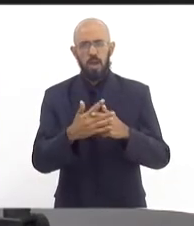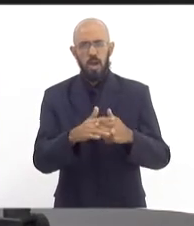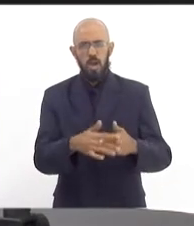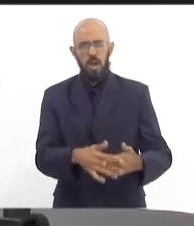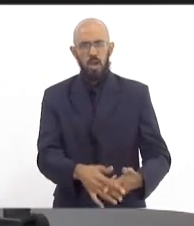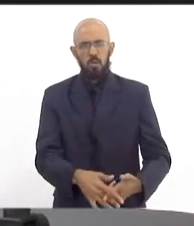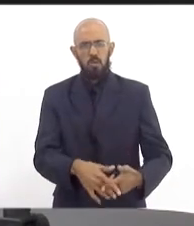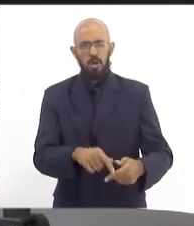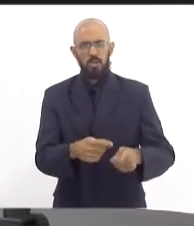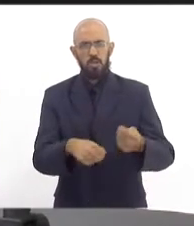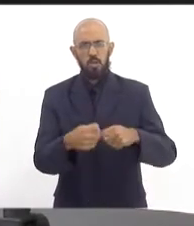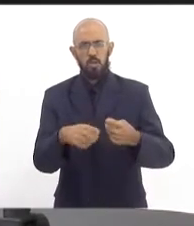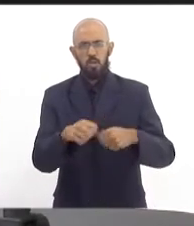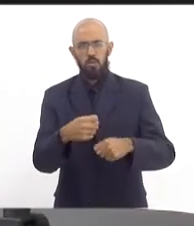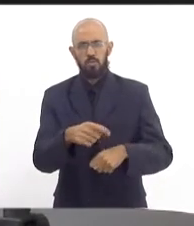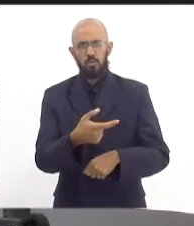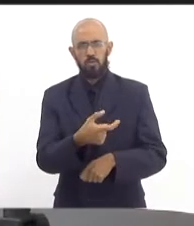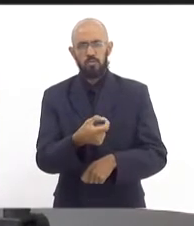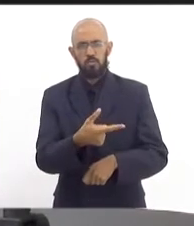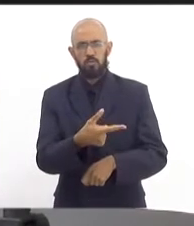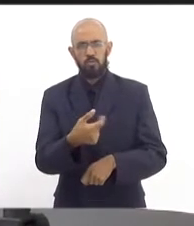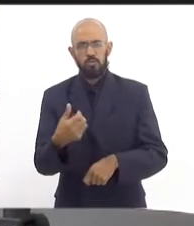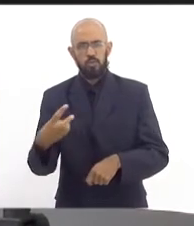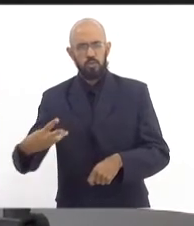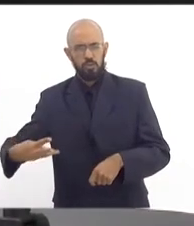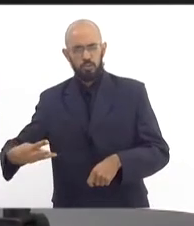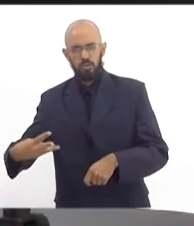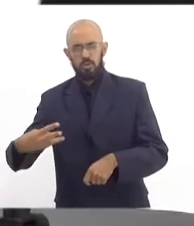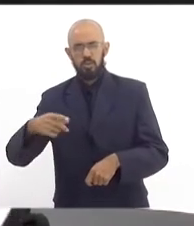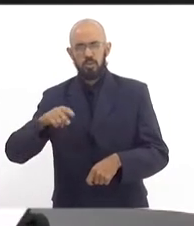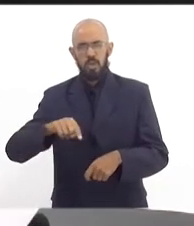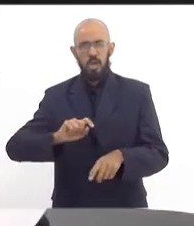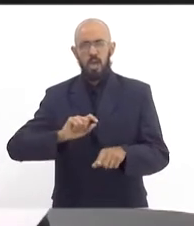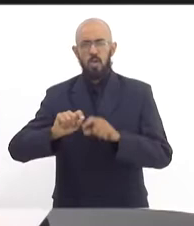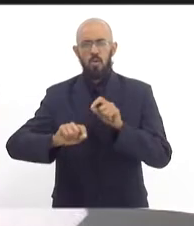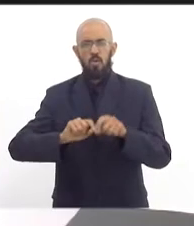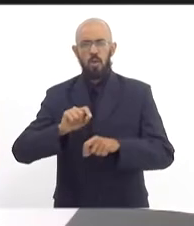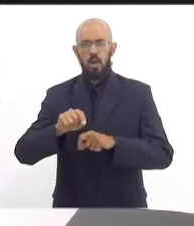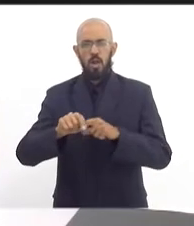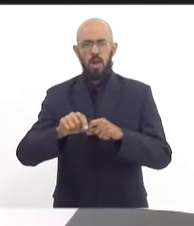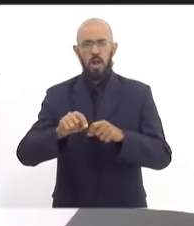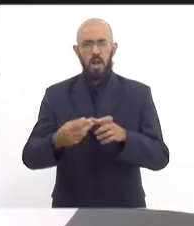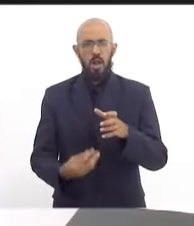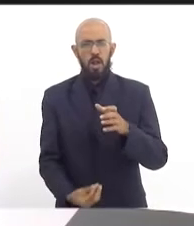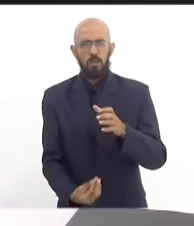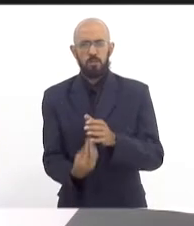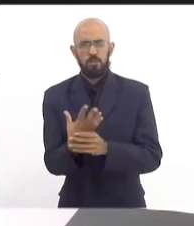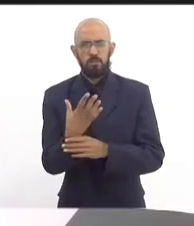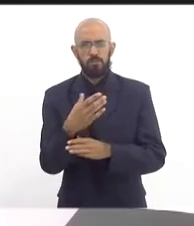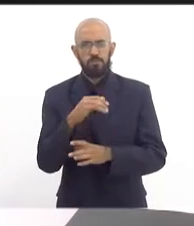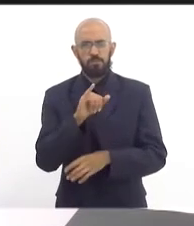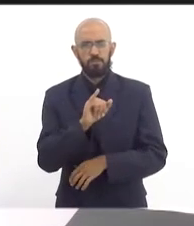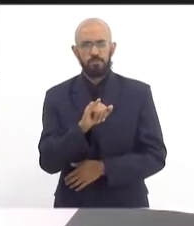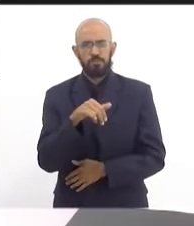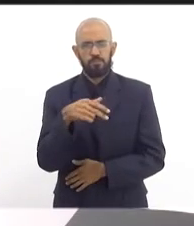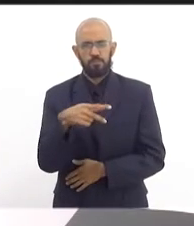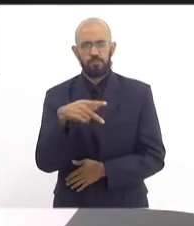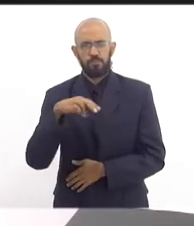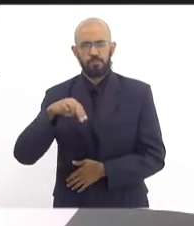lá mas na frente em 2023 que é a definição do valor do ipeme